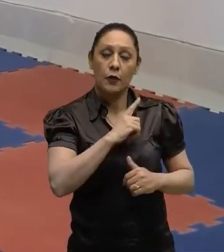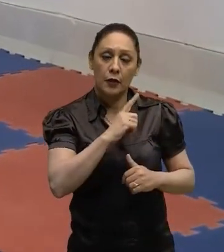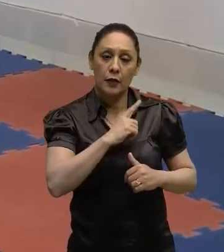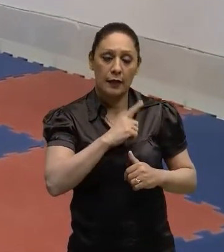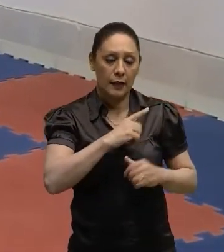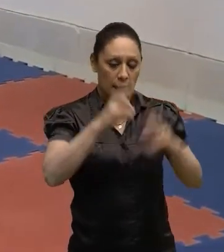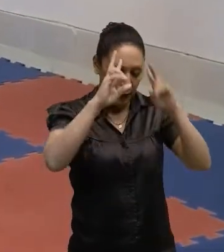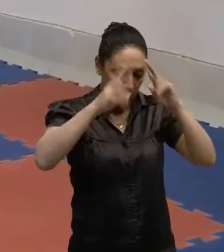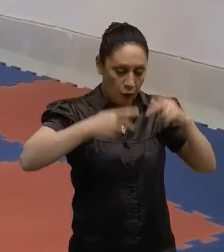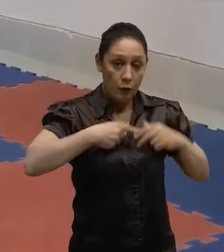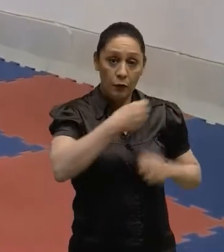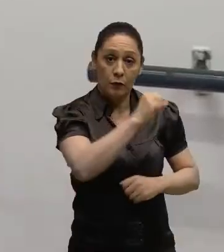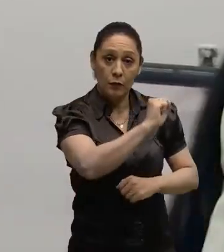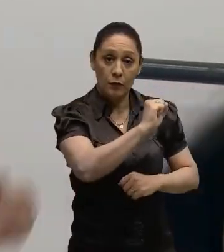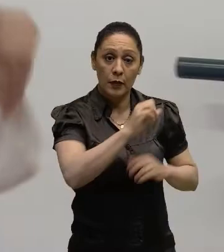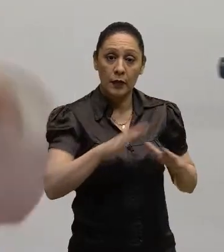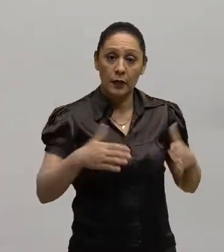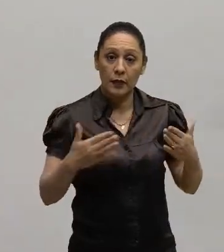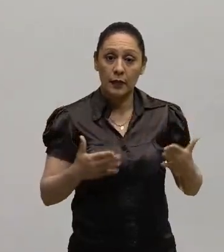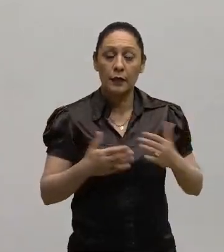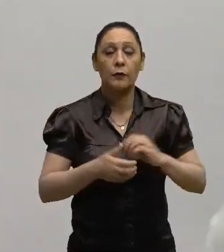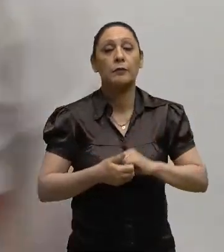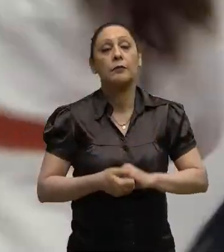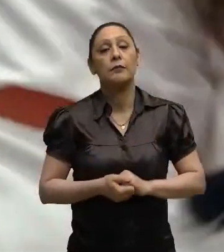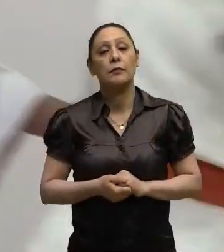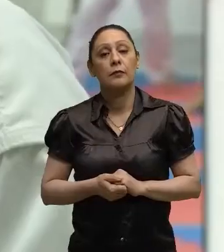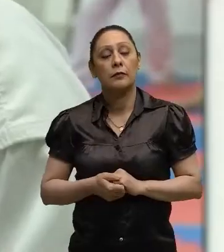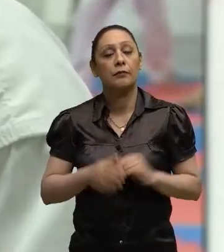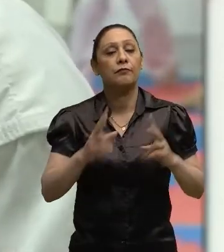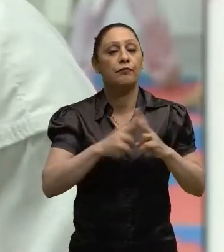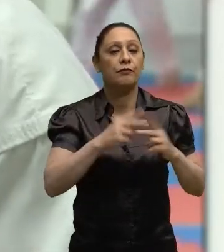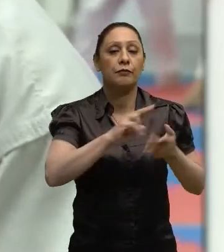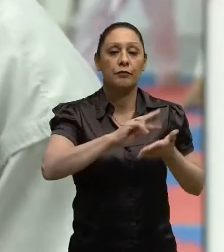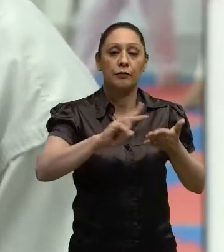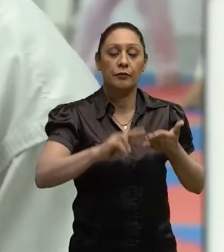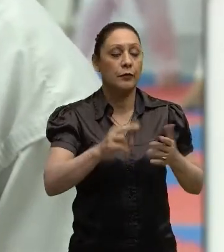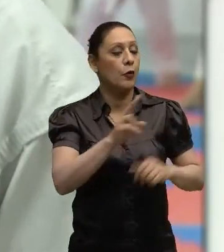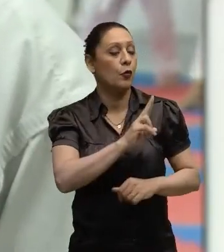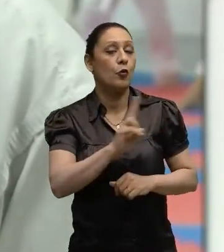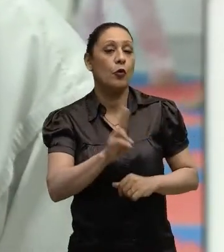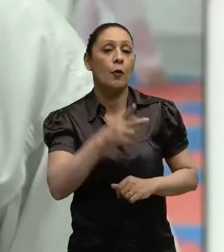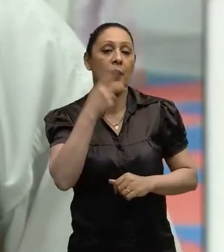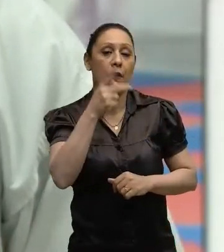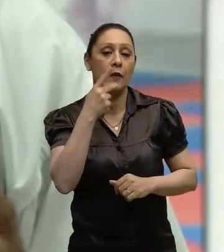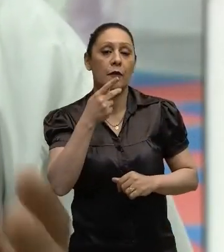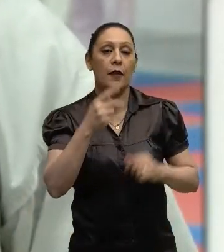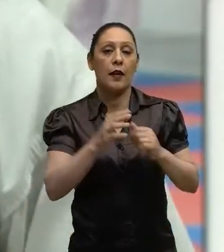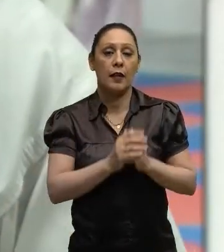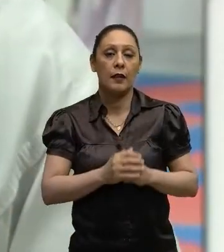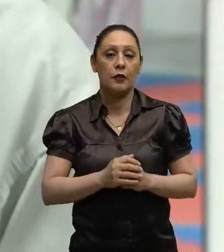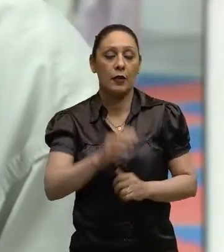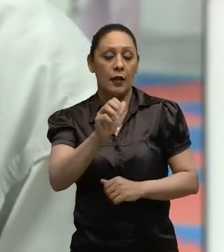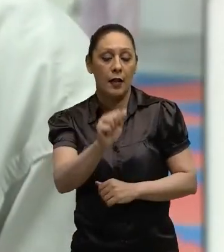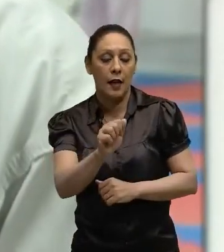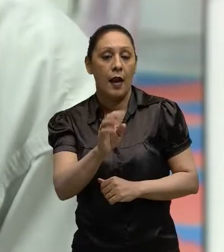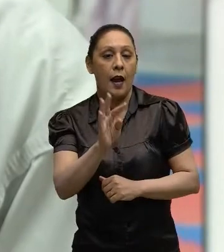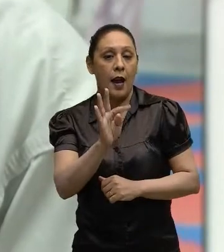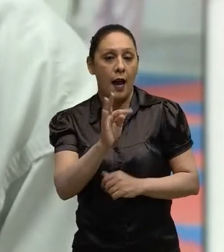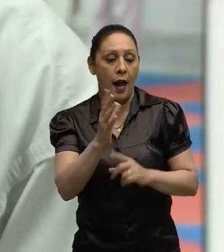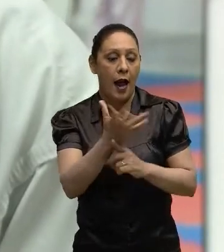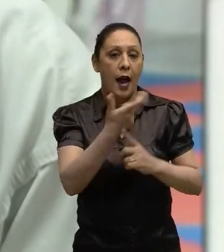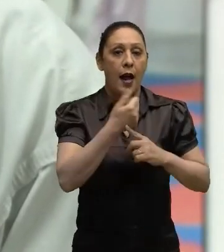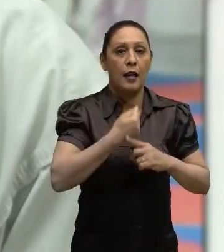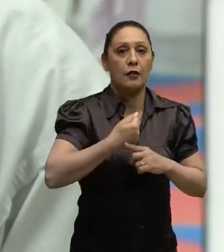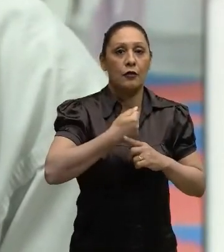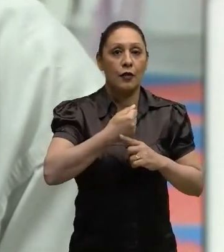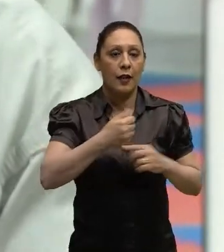autodefesa. E aí se englobam as artes marciais. Como o próprio nome está dizendo, arte marcial, a arte da guerra, que vem do deus